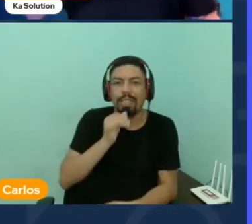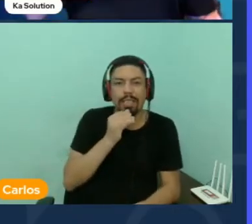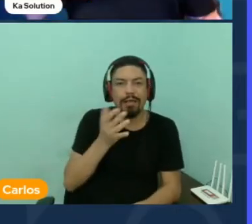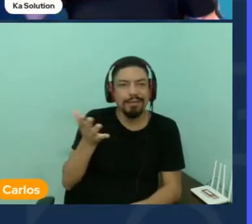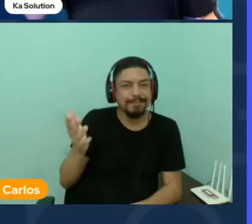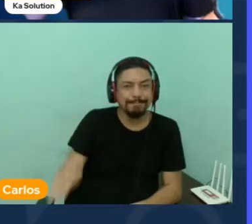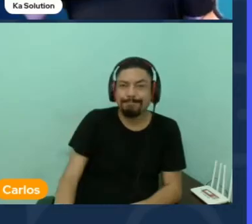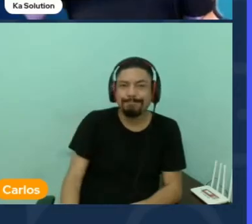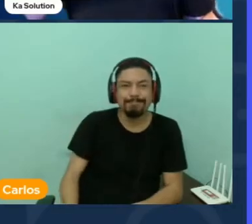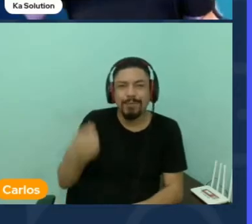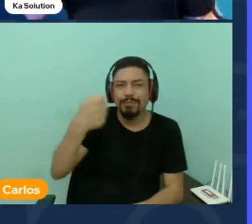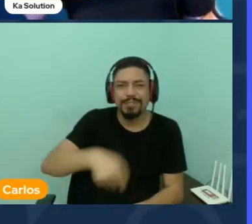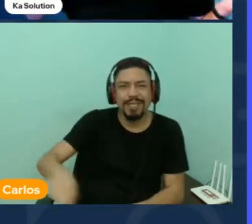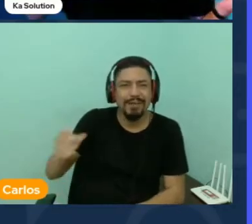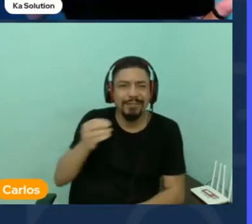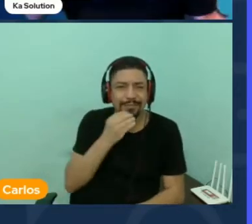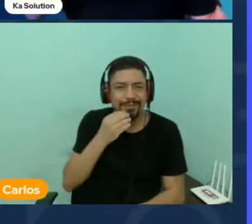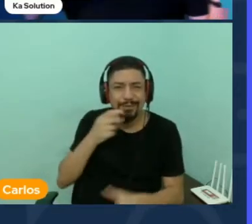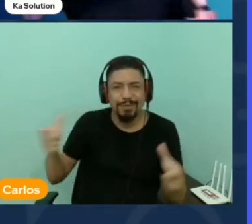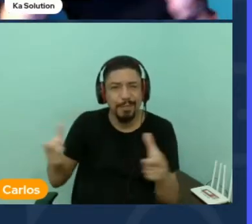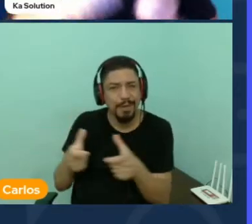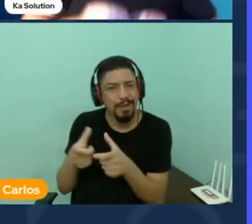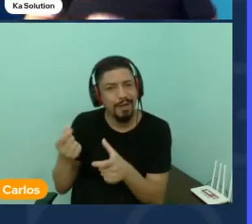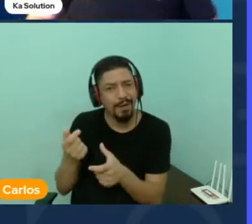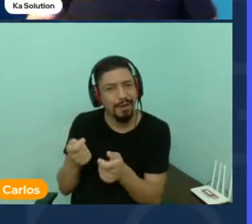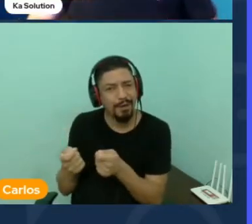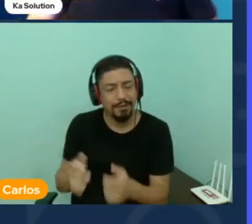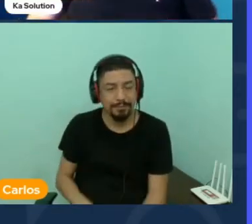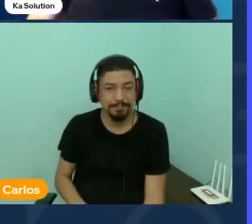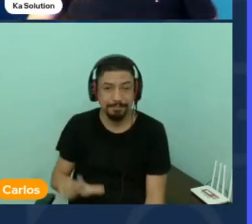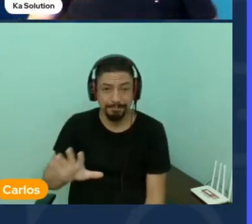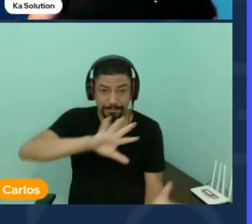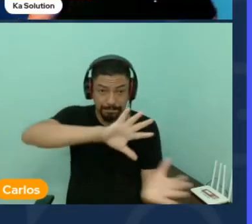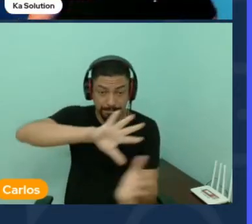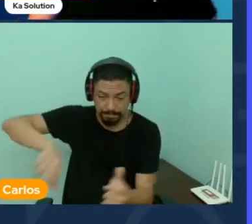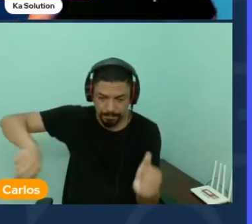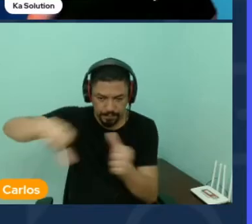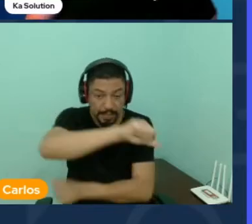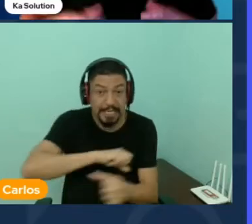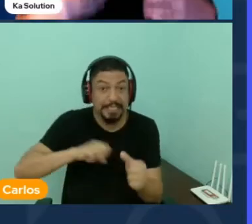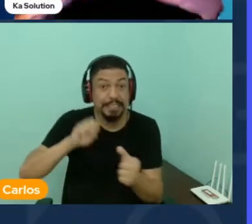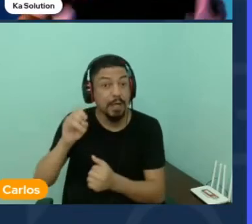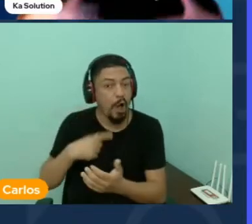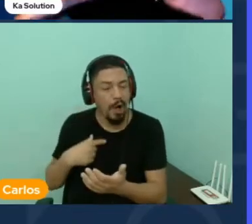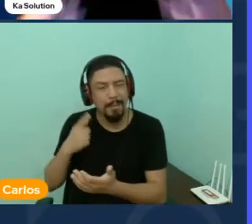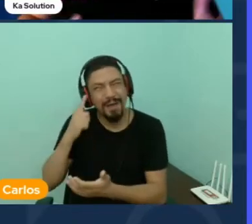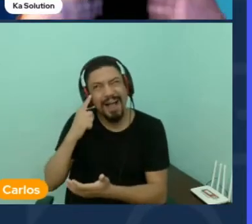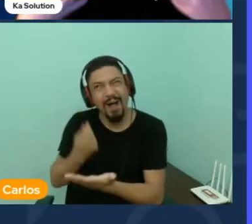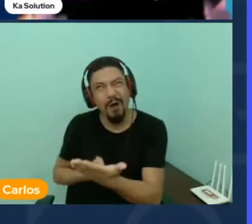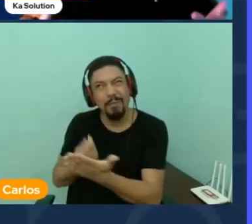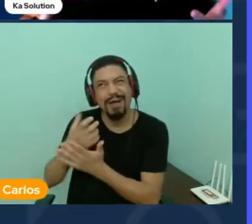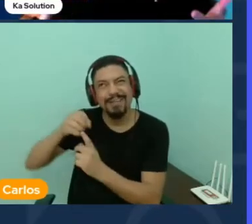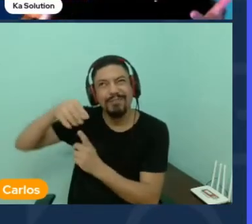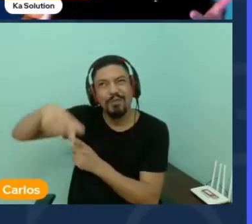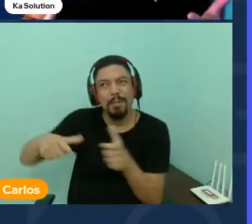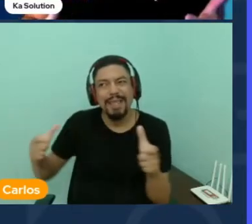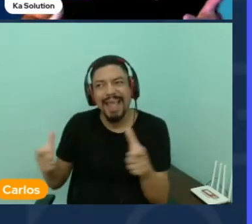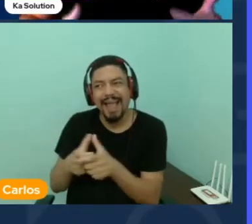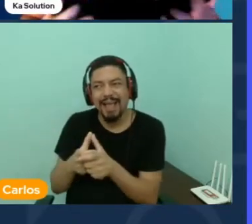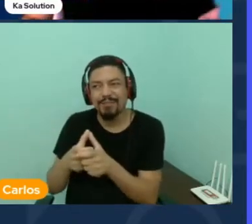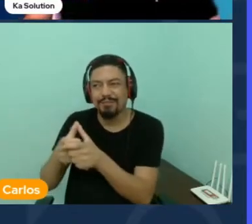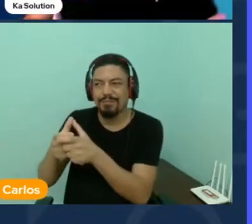ter comprado um servidor muito grande. Por outro lado, se eu compro um servidor pequeno, né, e o meu site começa a ter muito